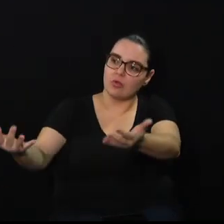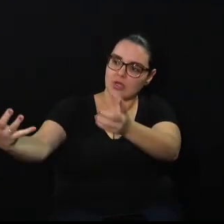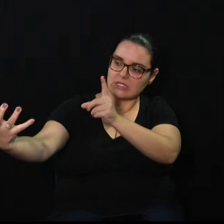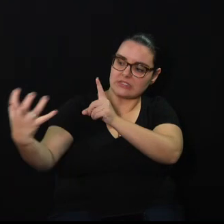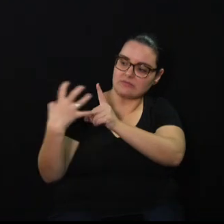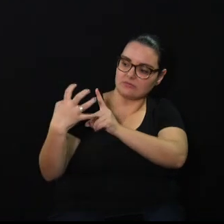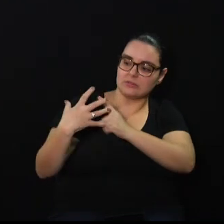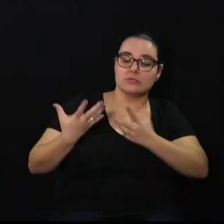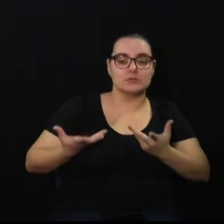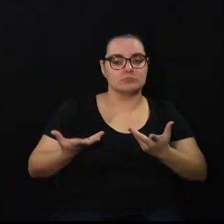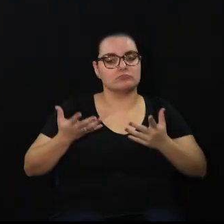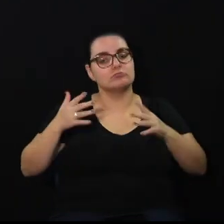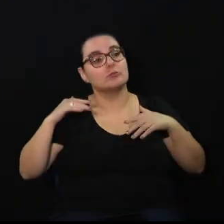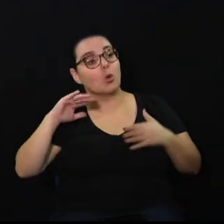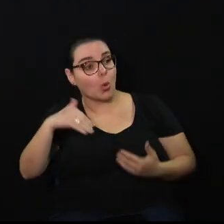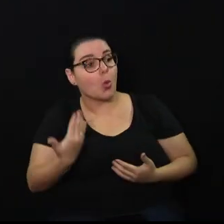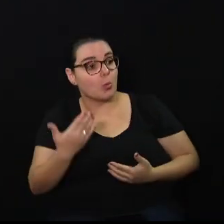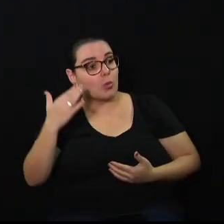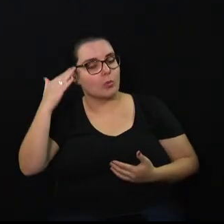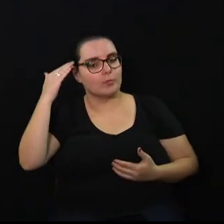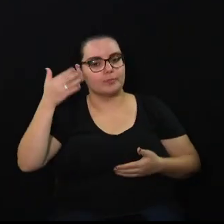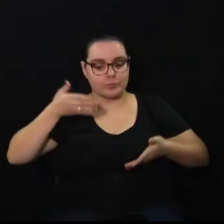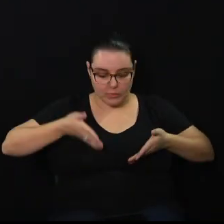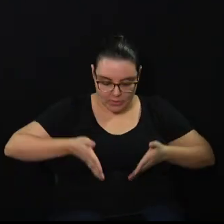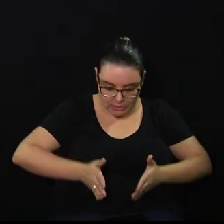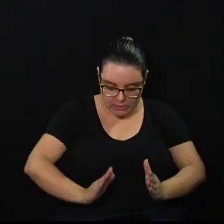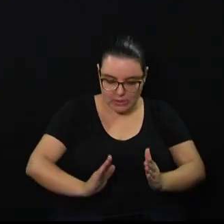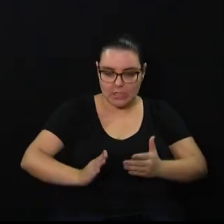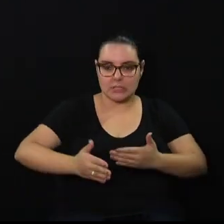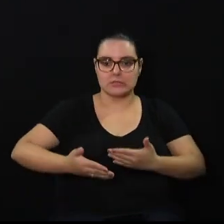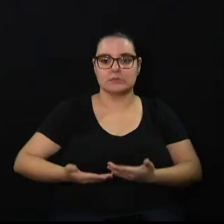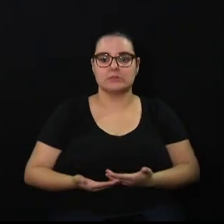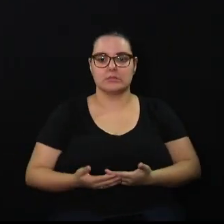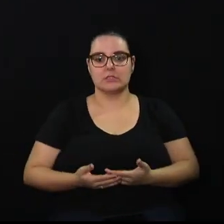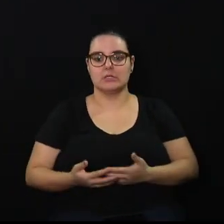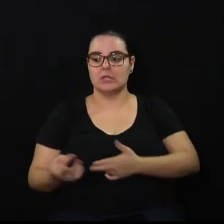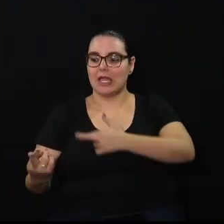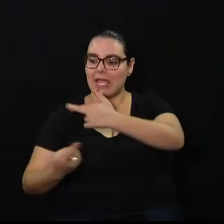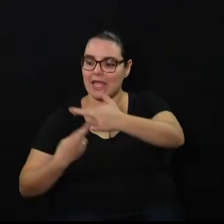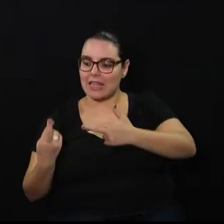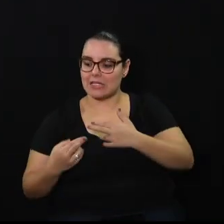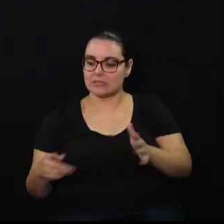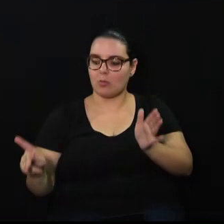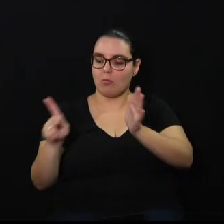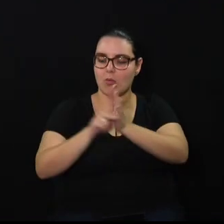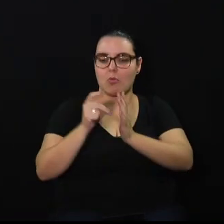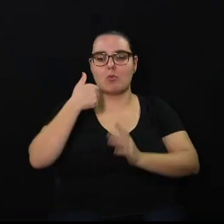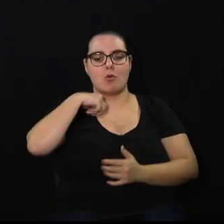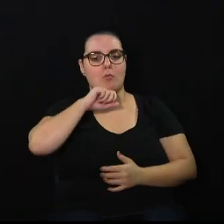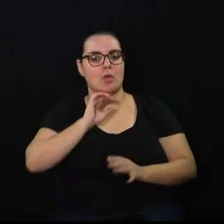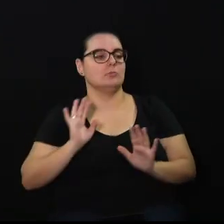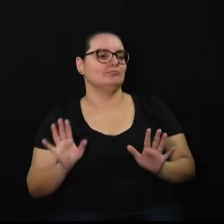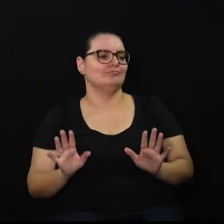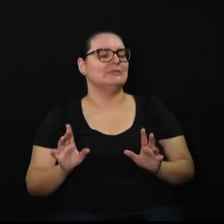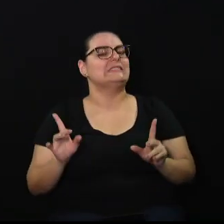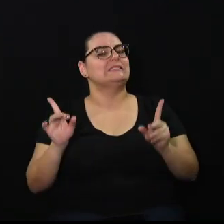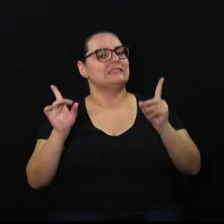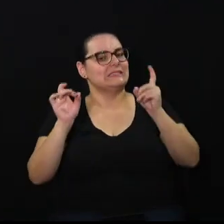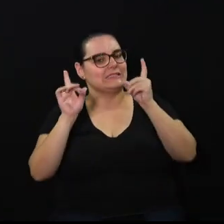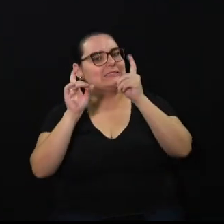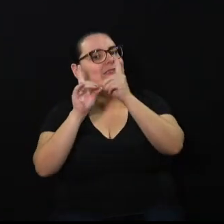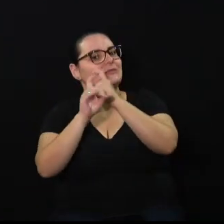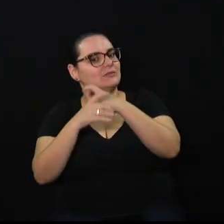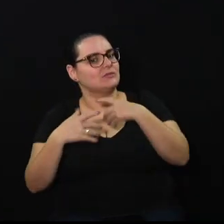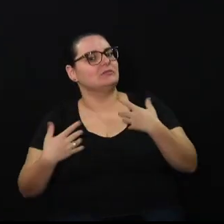pudesse ser da épo desce nascer é originada relação com a mãe né então foi algo muito difícil para as mães nessa